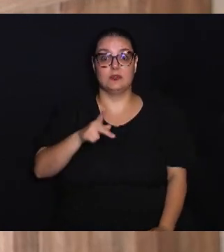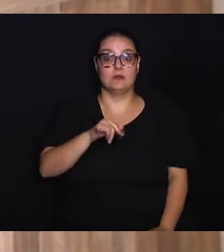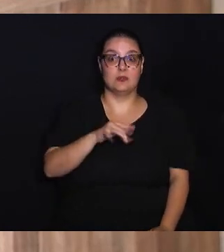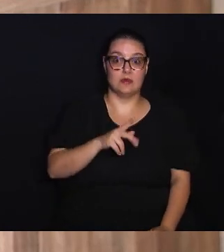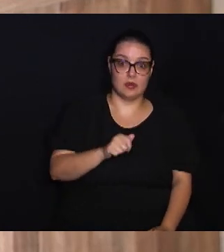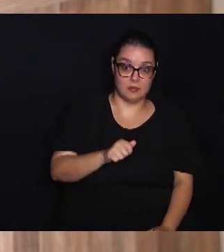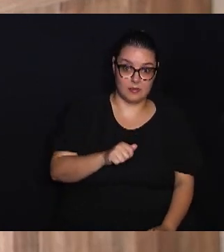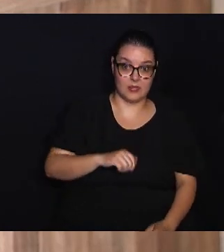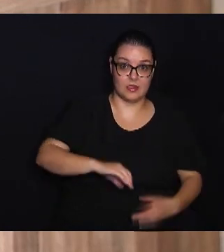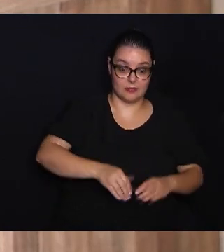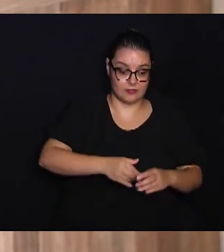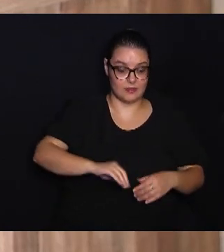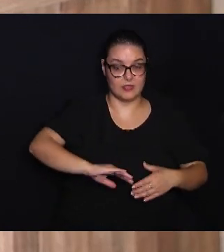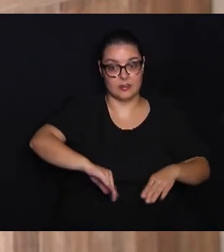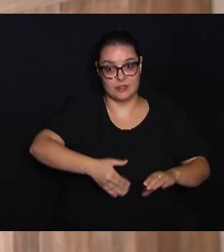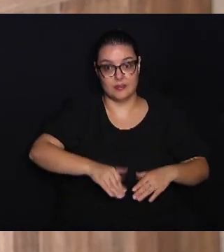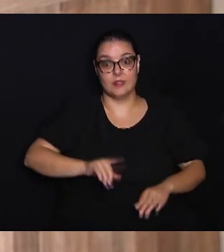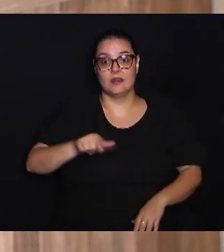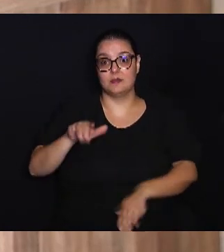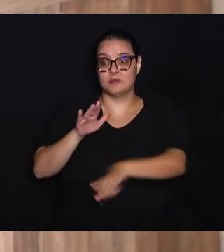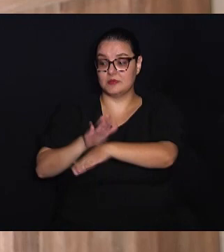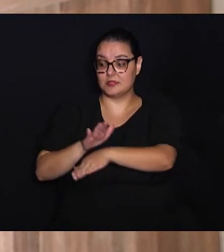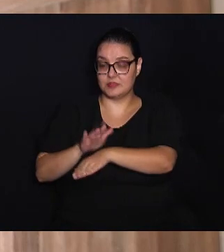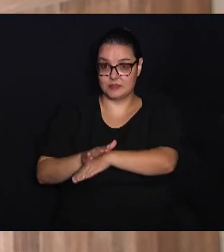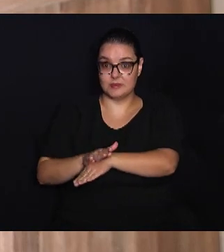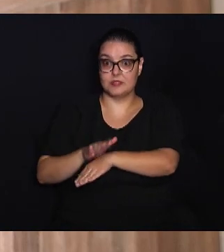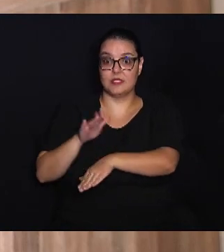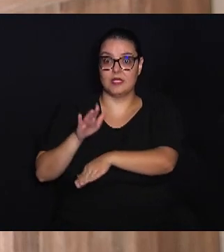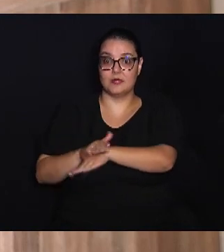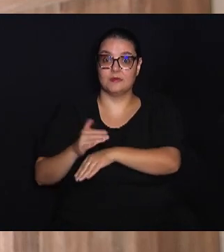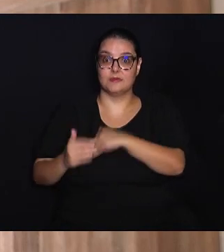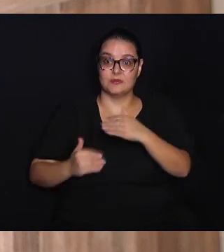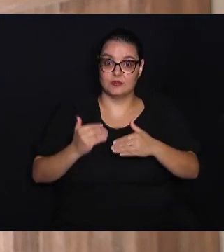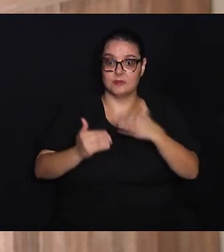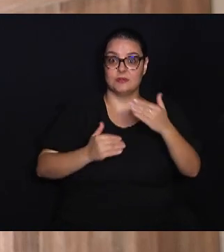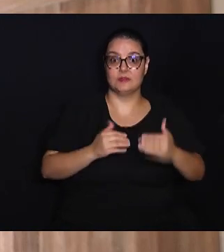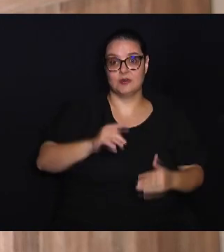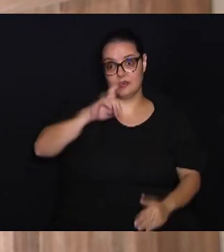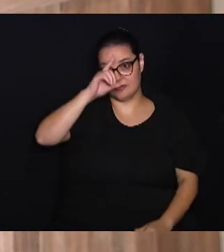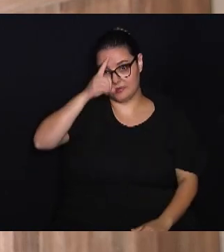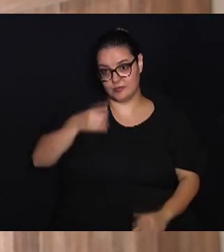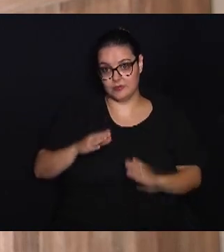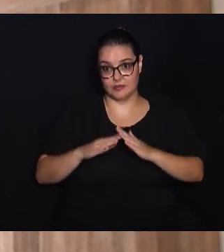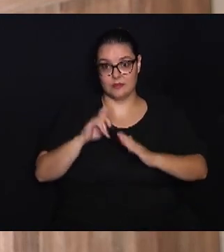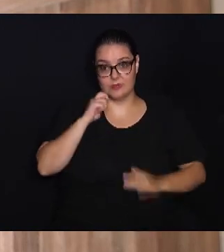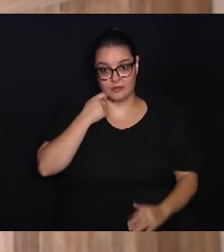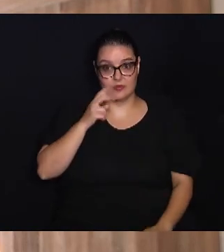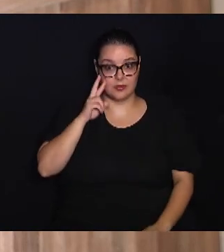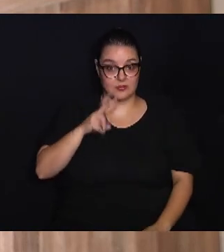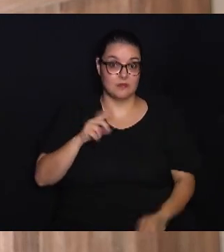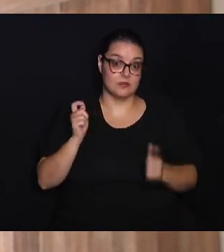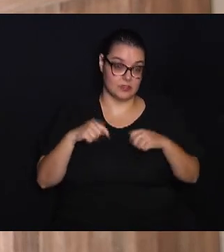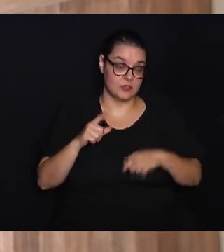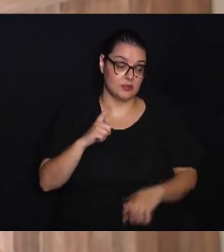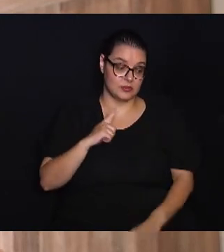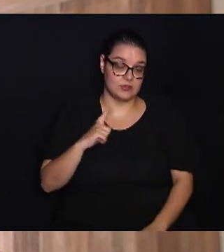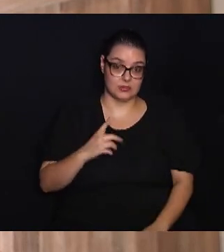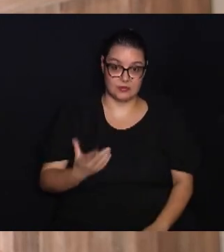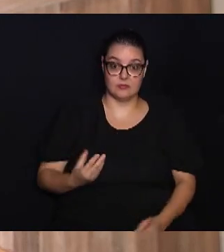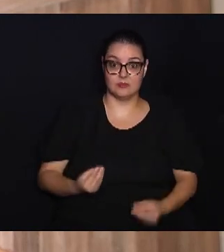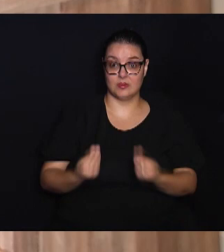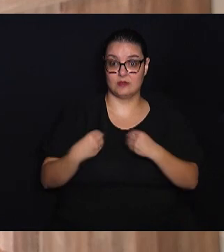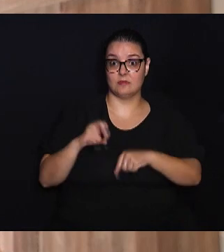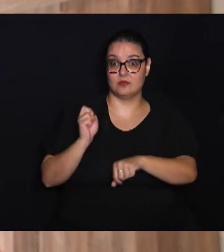pia pra pia eu fui para ajudante de ajudante an o dono da padaria viu que eu tinha um potencial